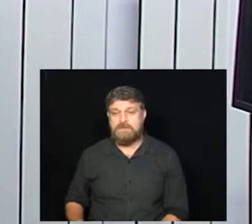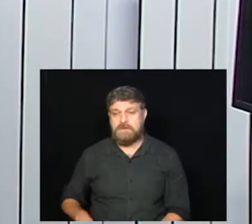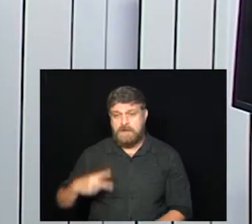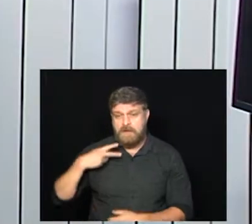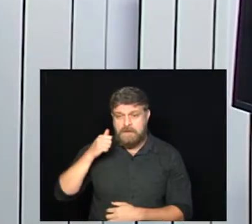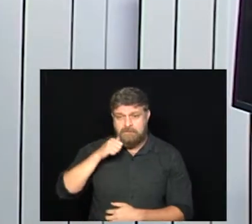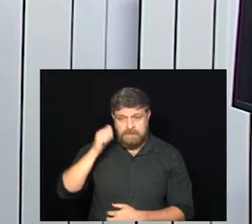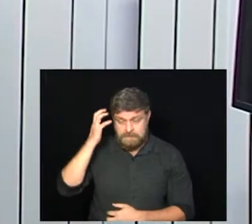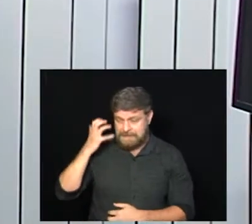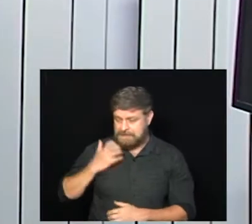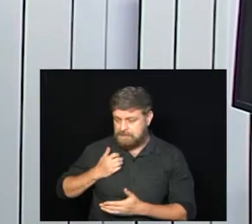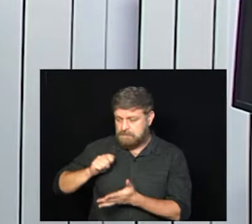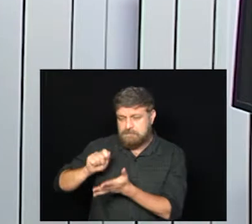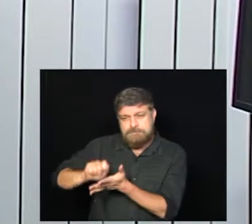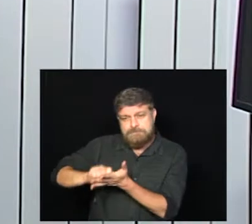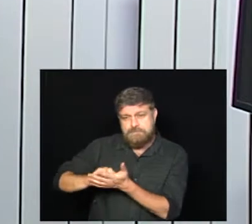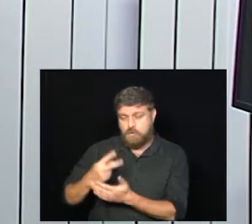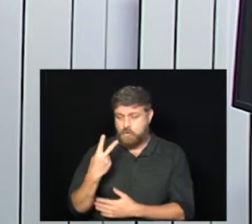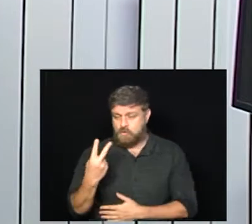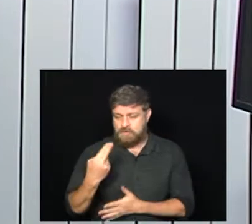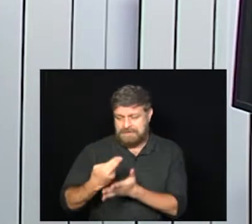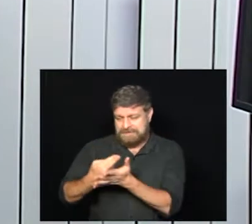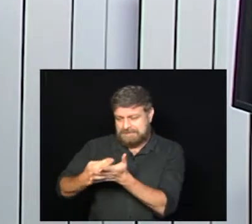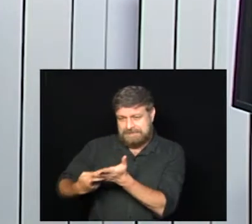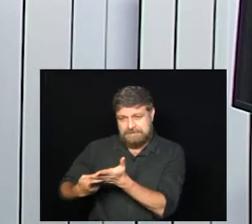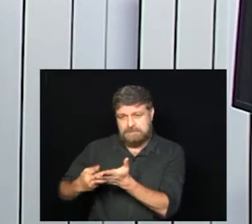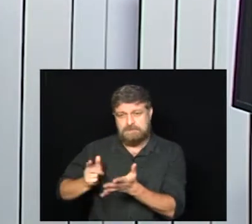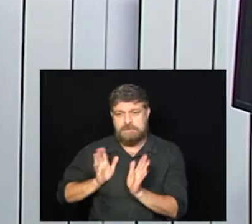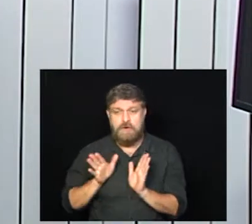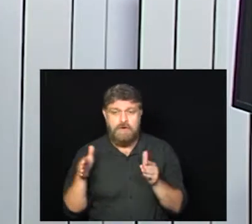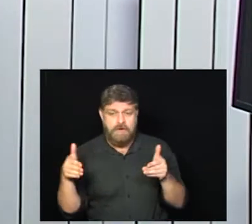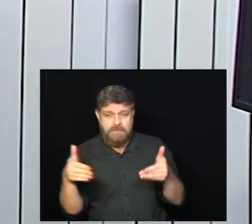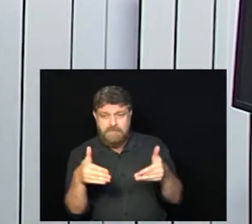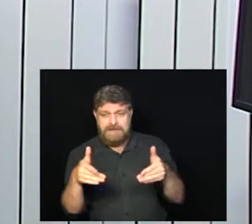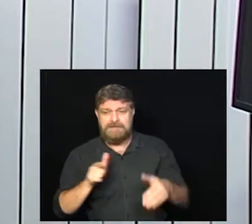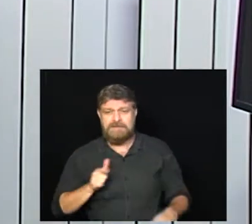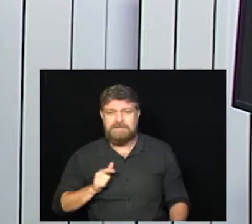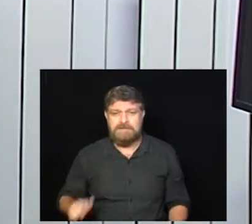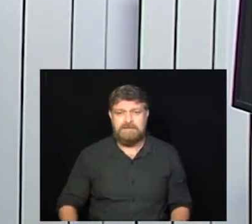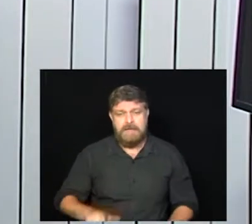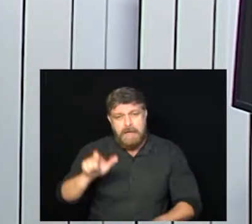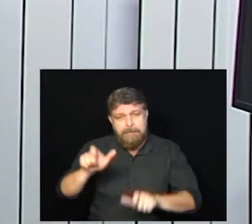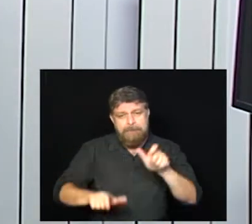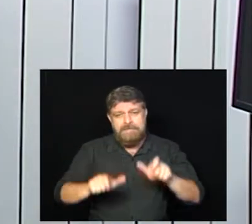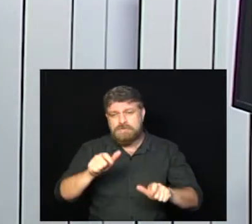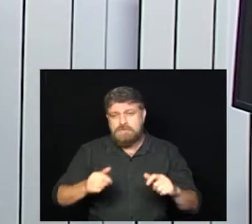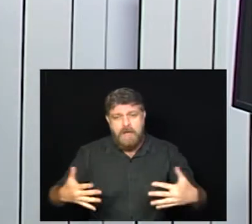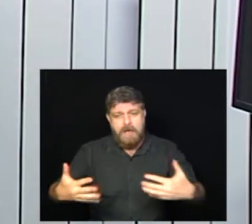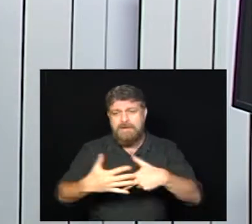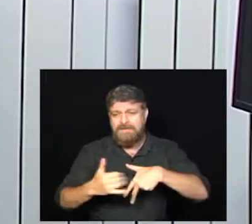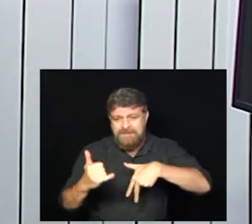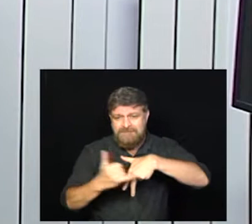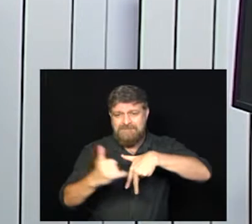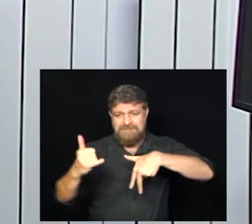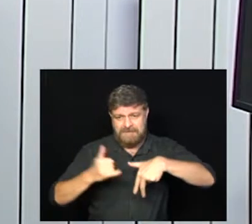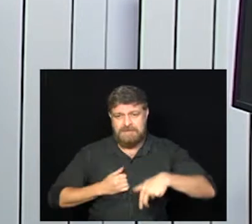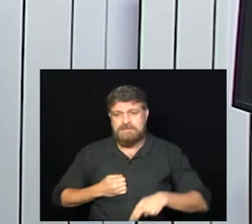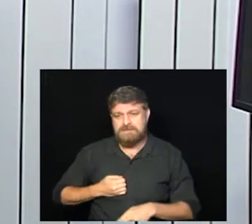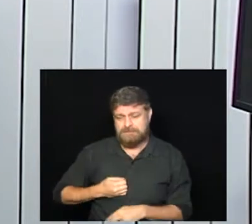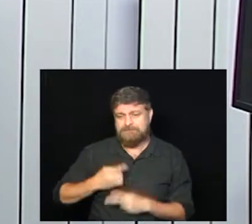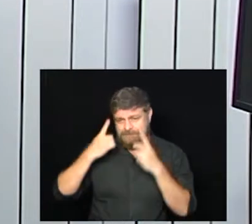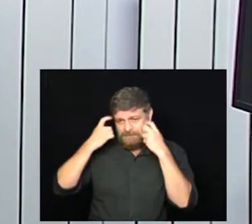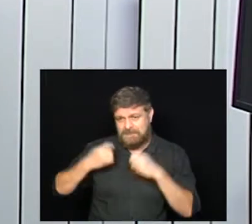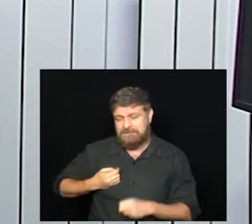Calisto é autora de 2 requerimentos com foco em acolhimento de pessoas vítimas de violência sexual